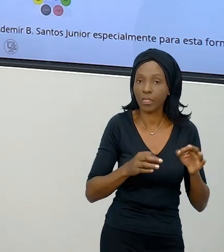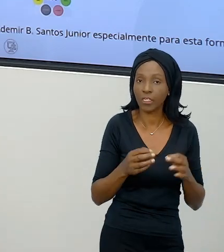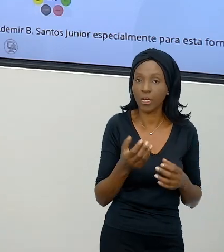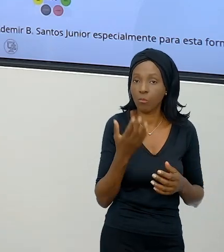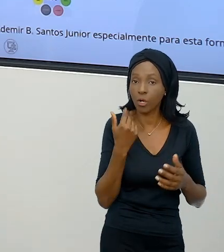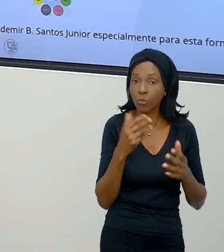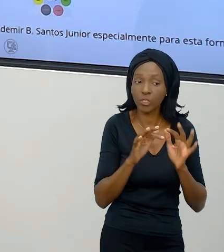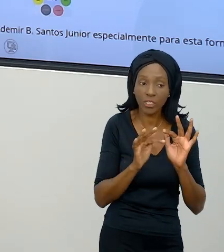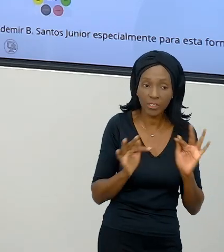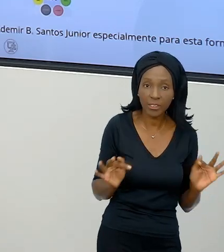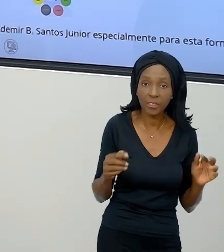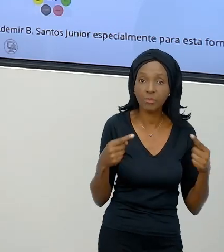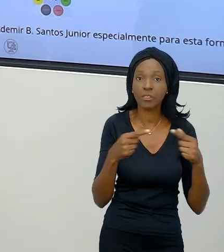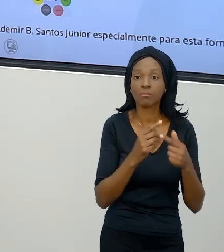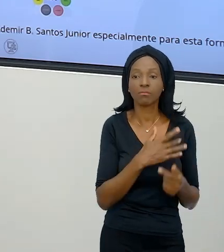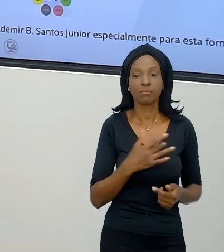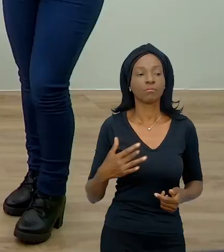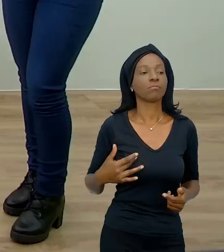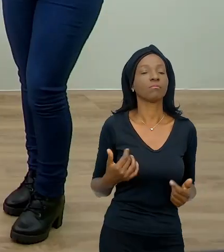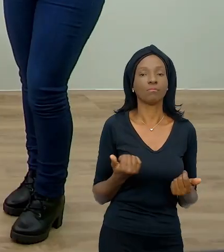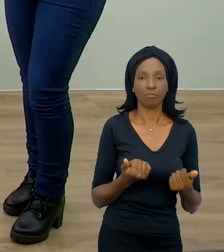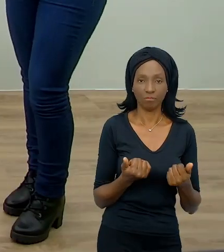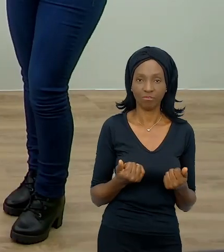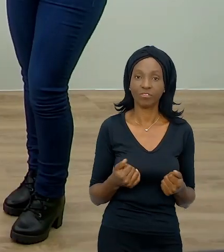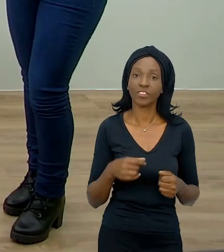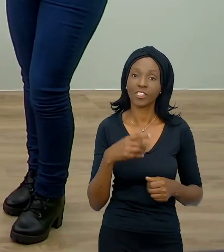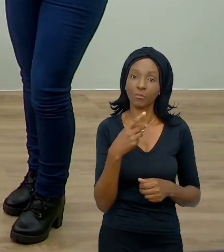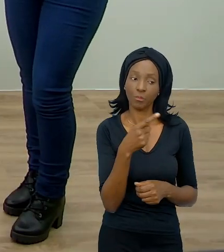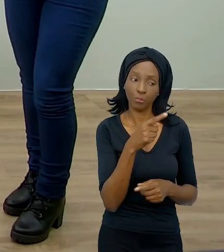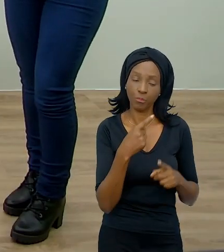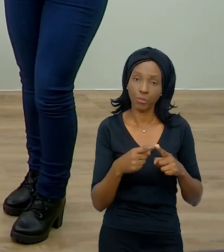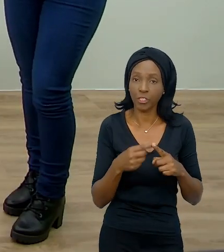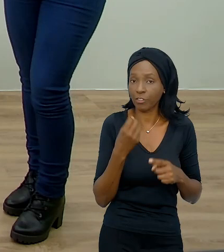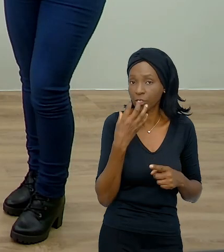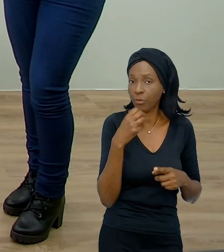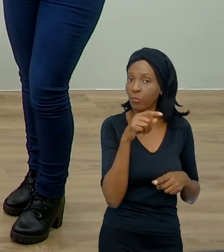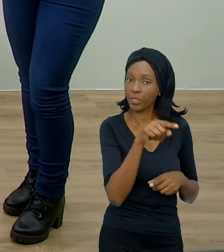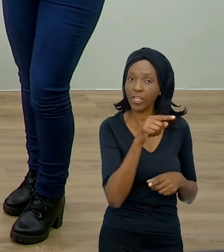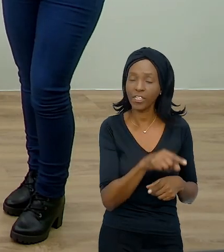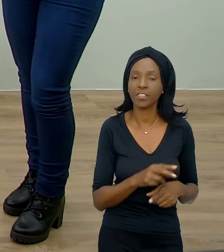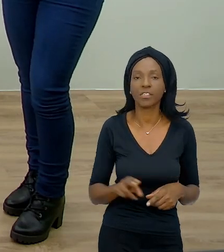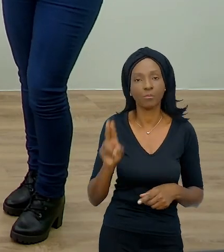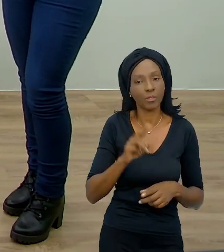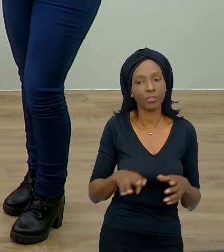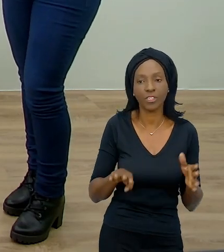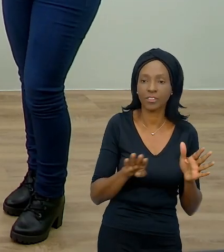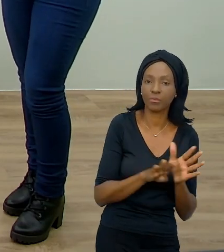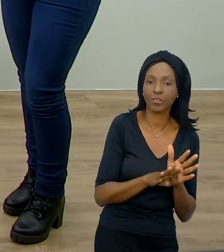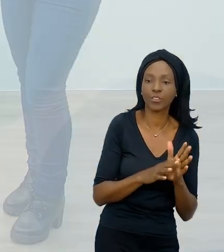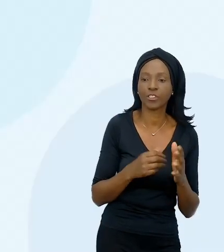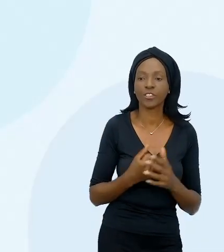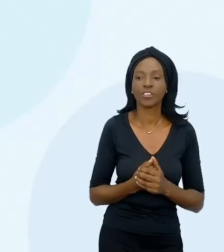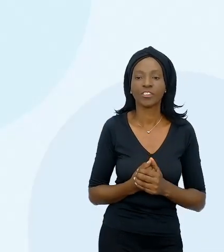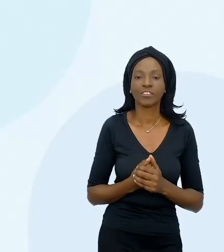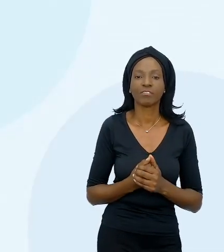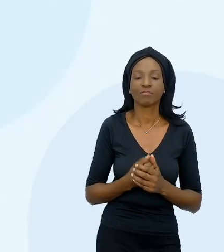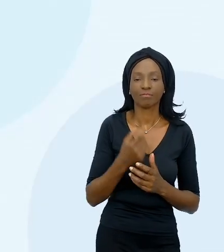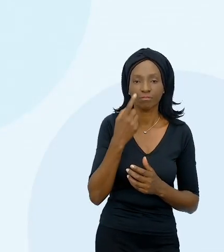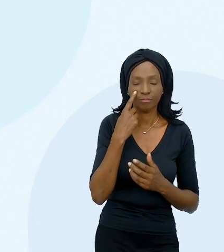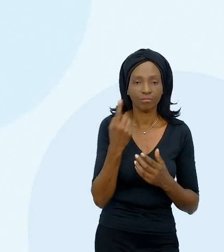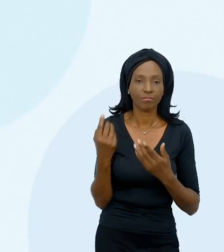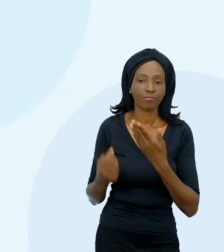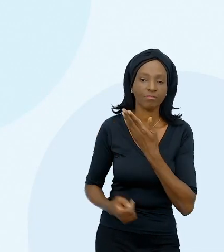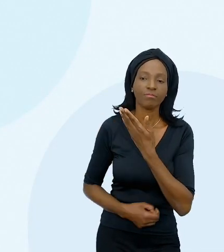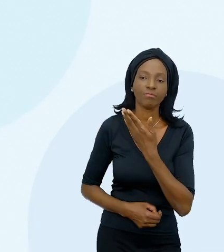maiores beneficiários dessa metodologia, né? Convenhamos aqui, tá? Voltando então aqui à tela